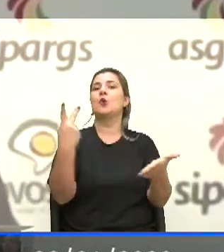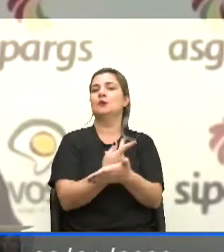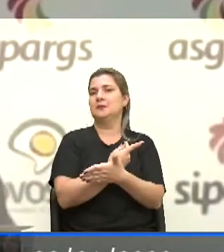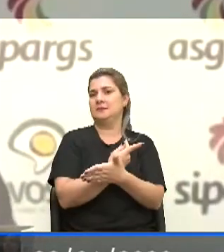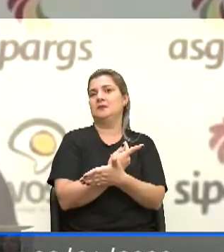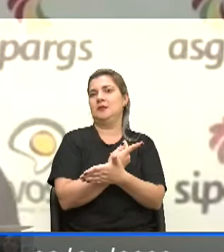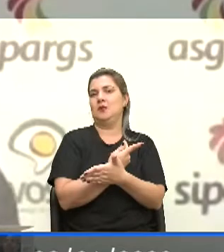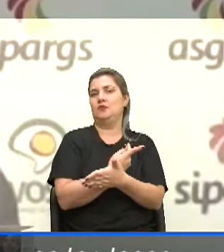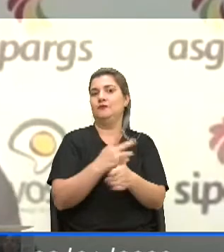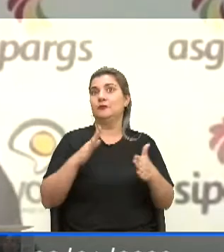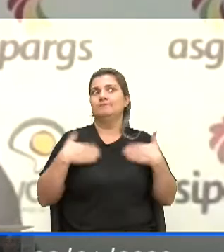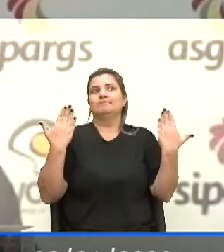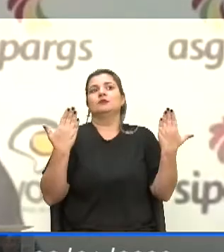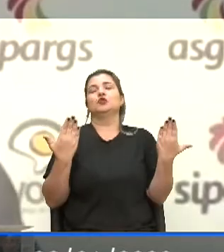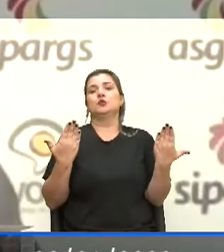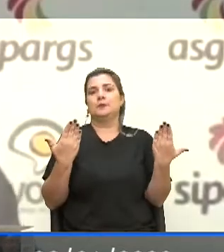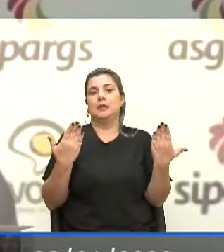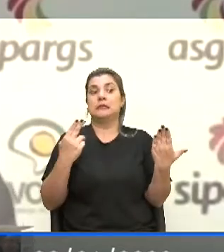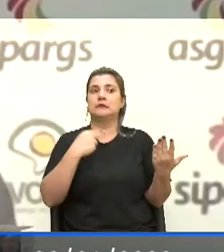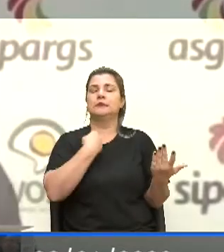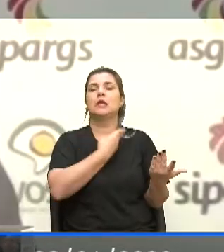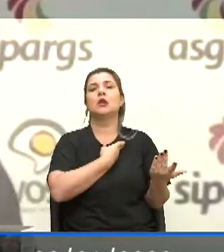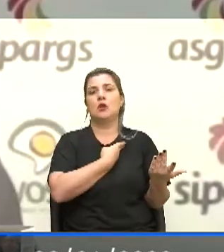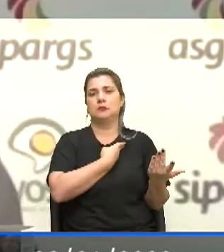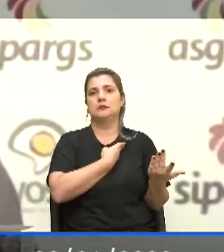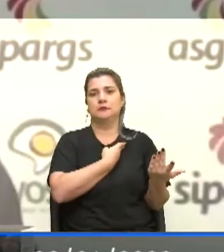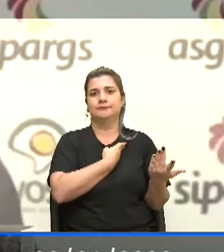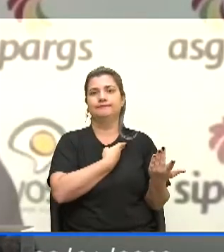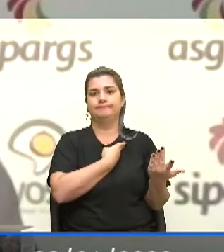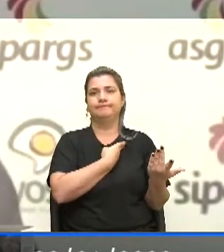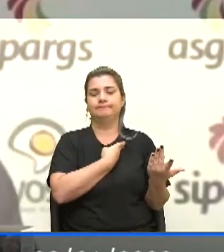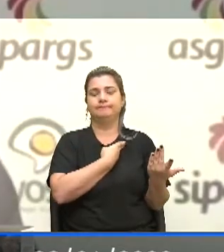aí, de certa forma, né, até